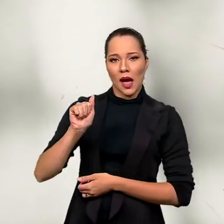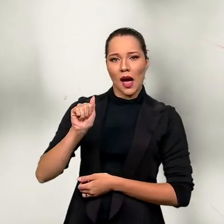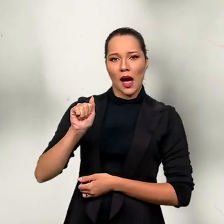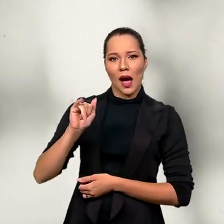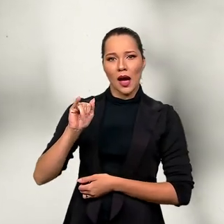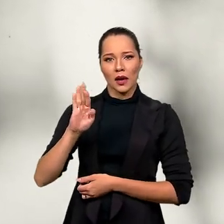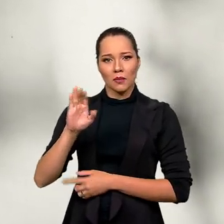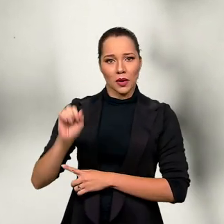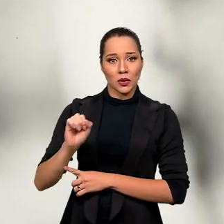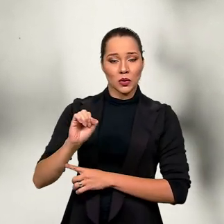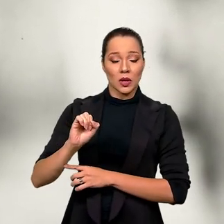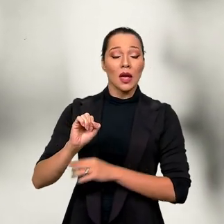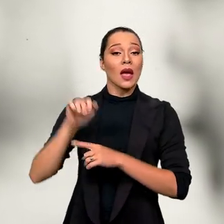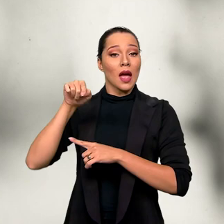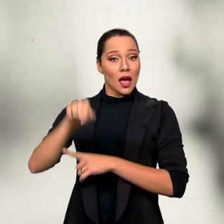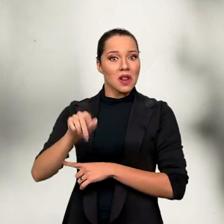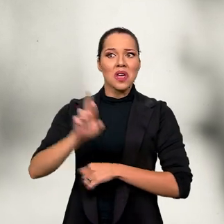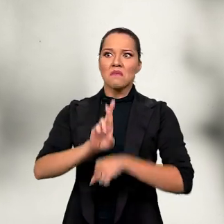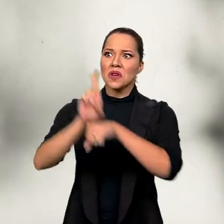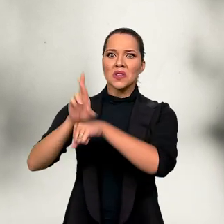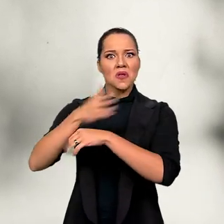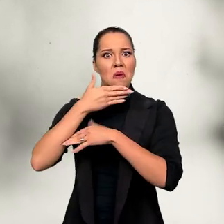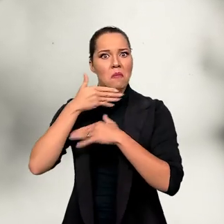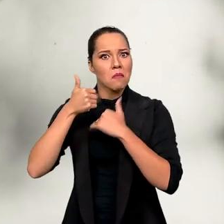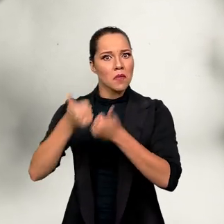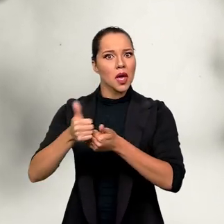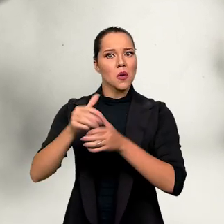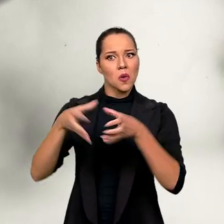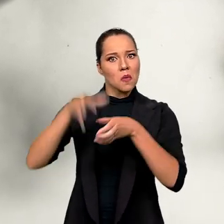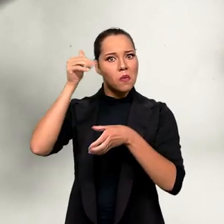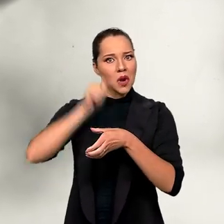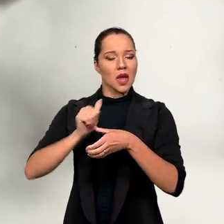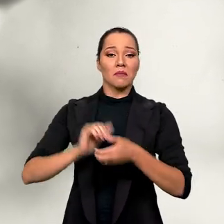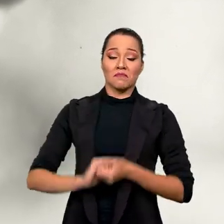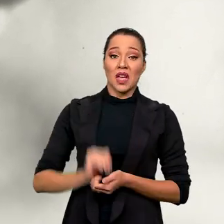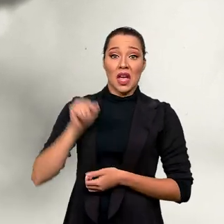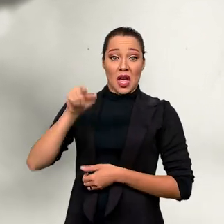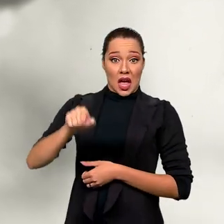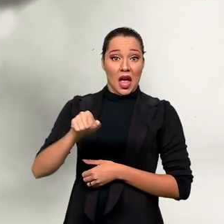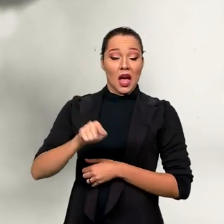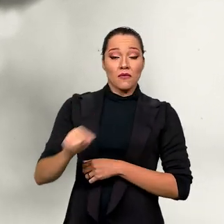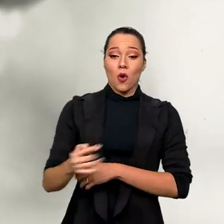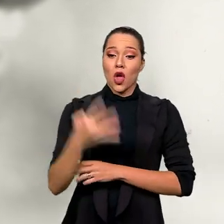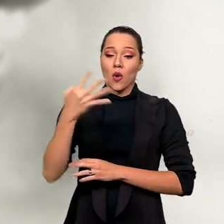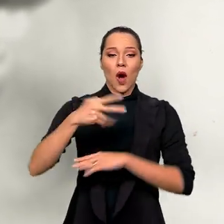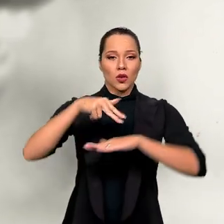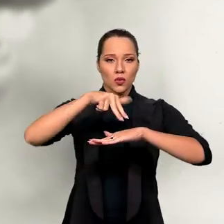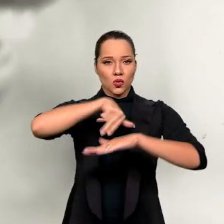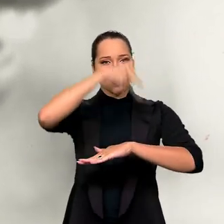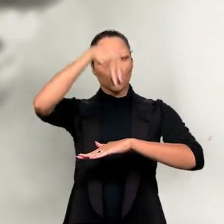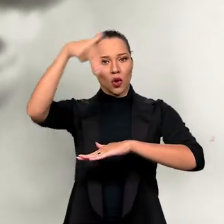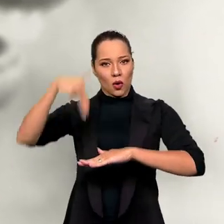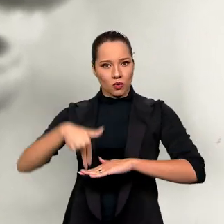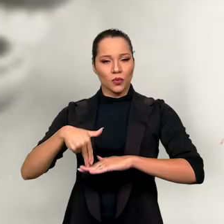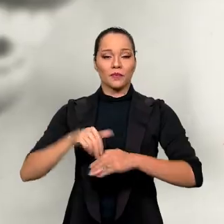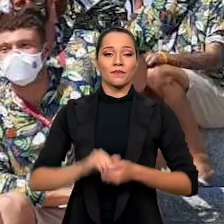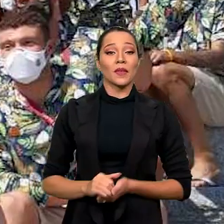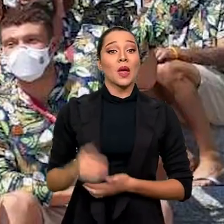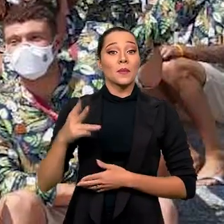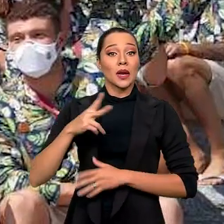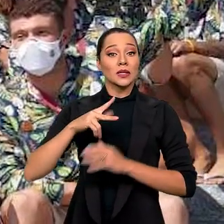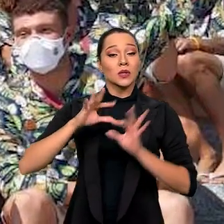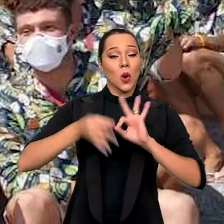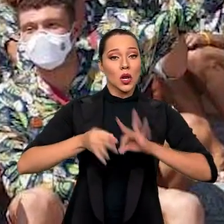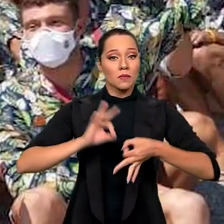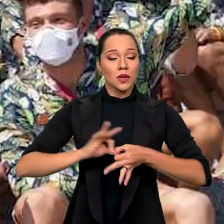dos Santos, que, diga-se de passagem, representou muito bem a mulherada. Ela ficou em 4º lugar no salto em altura. Para